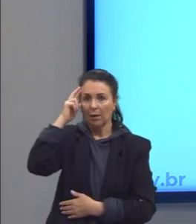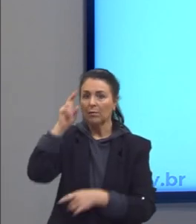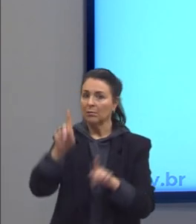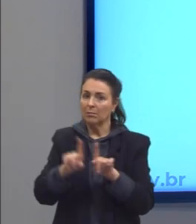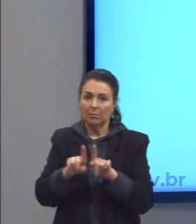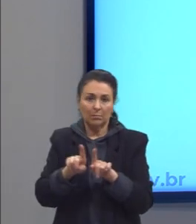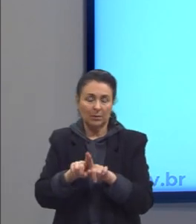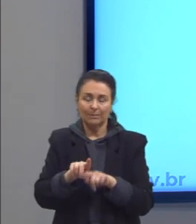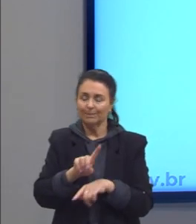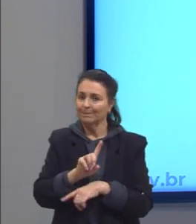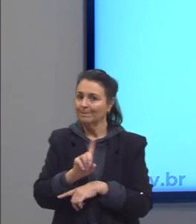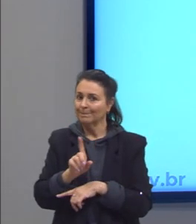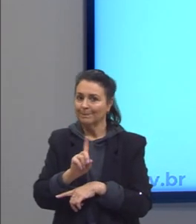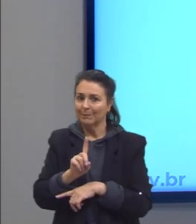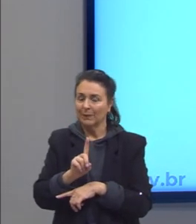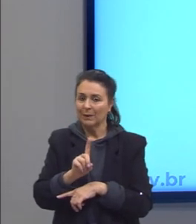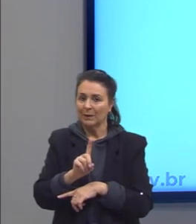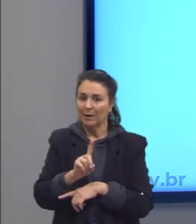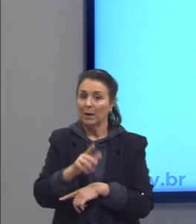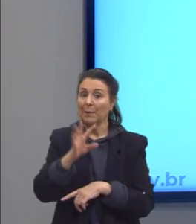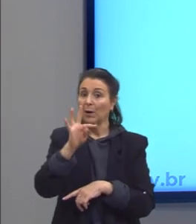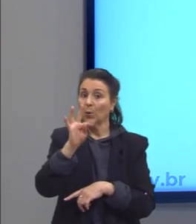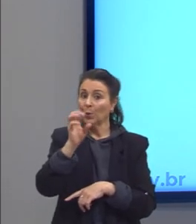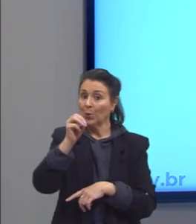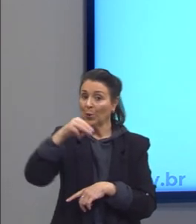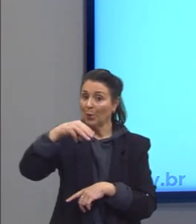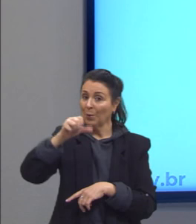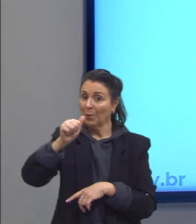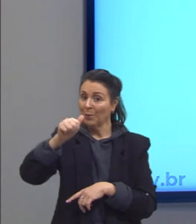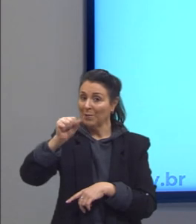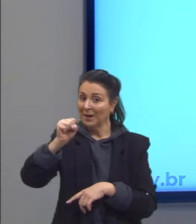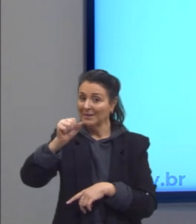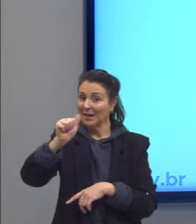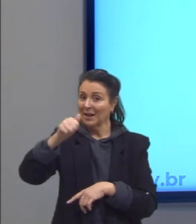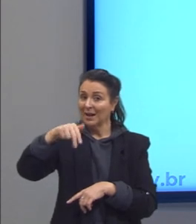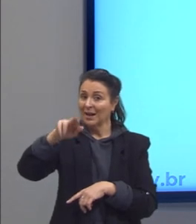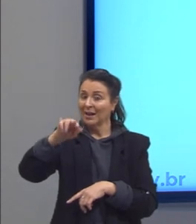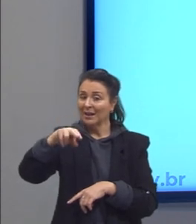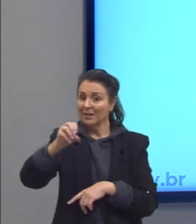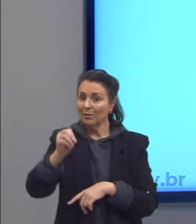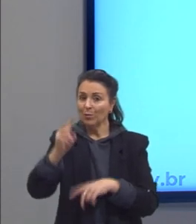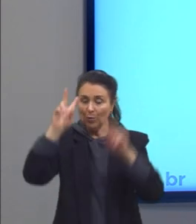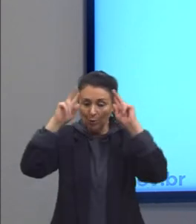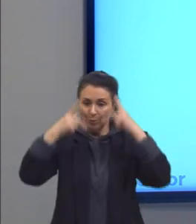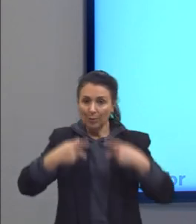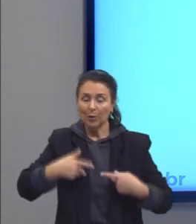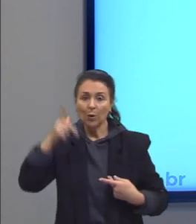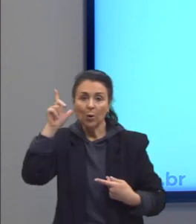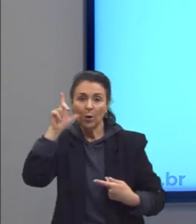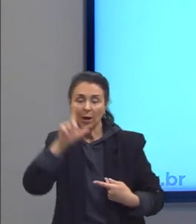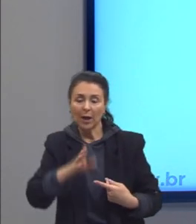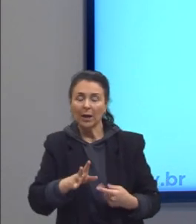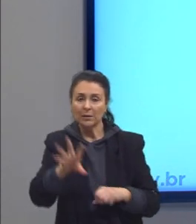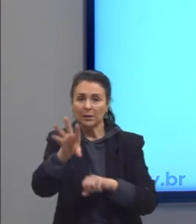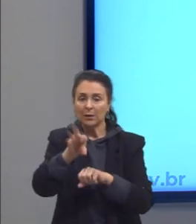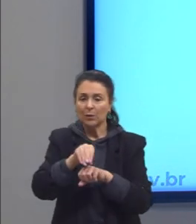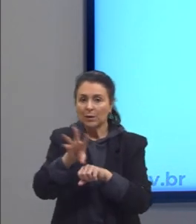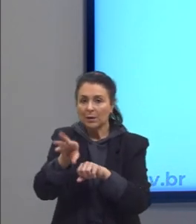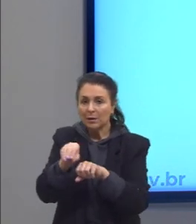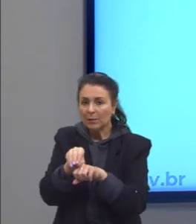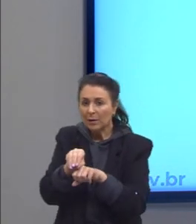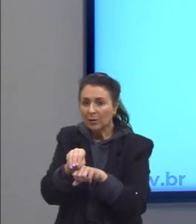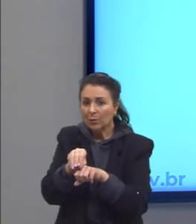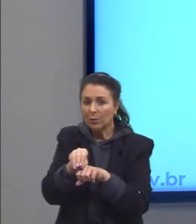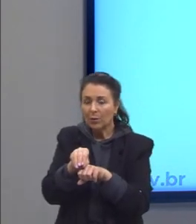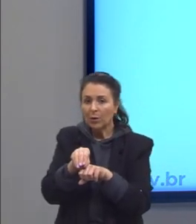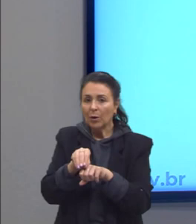para para São Tomás de Aquino o ser humano só o cansaço conhecimento graças a revelação da Verdade que